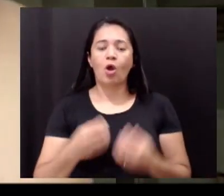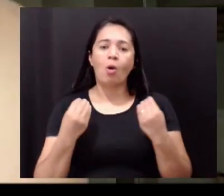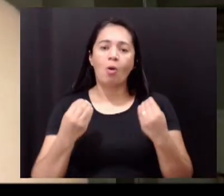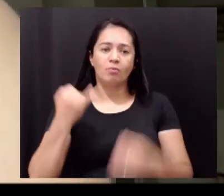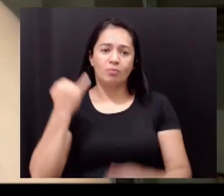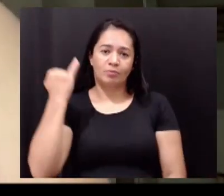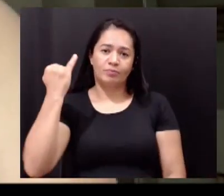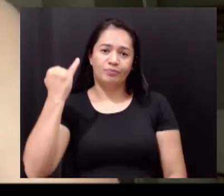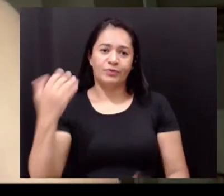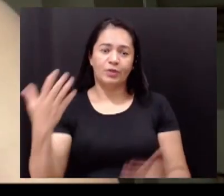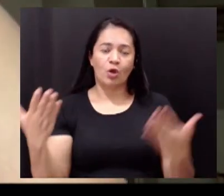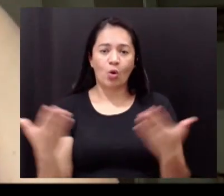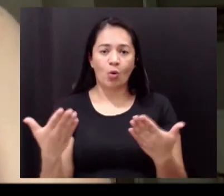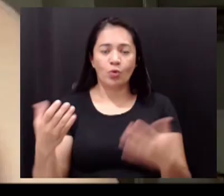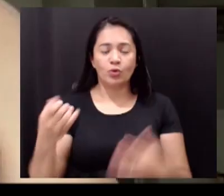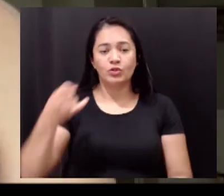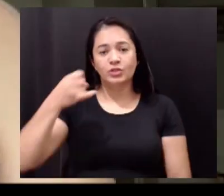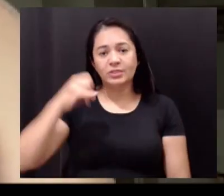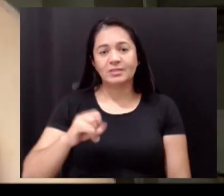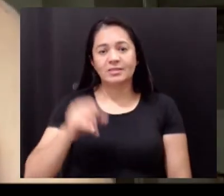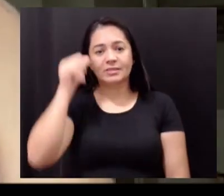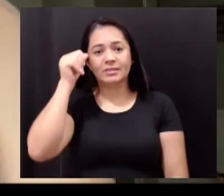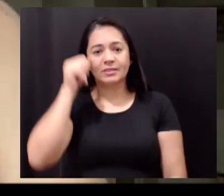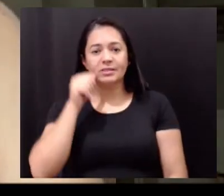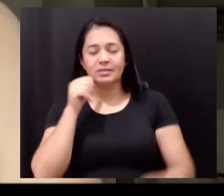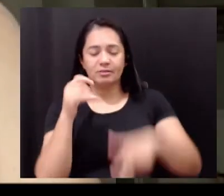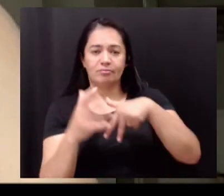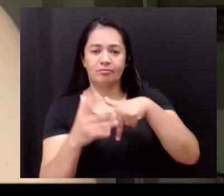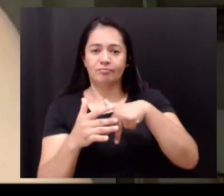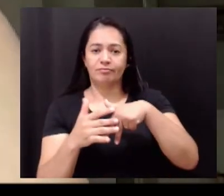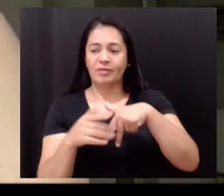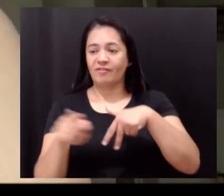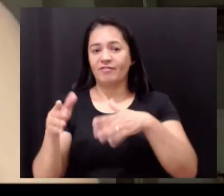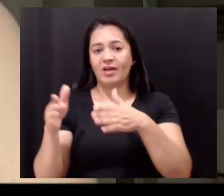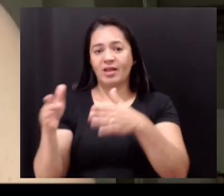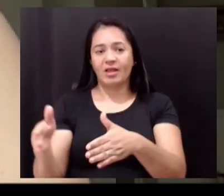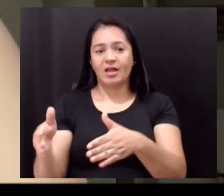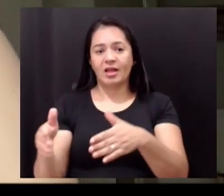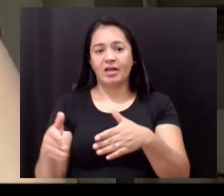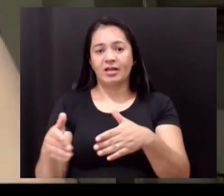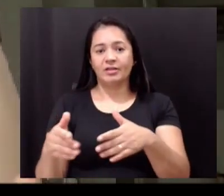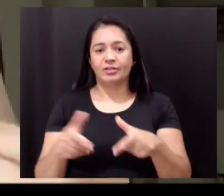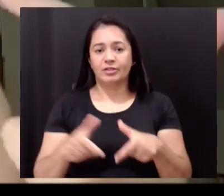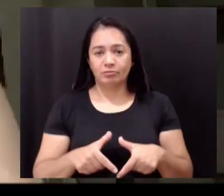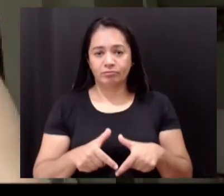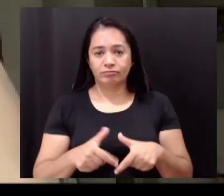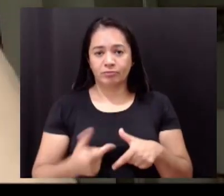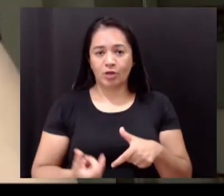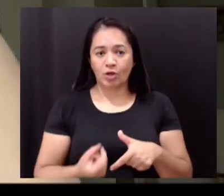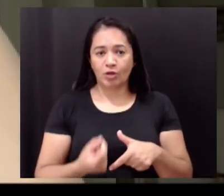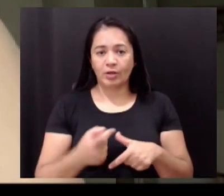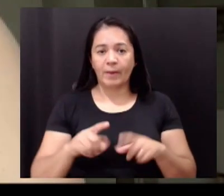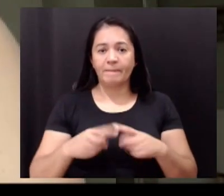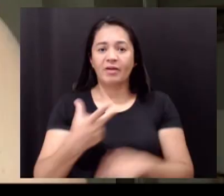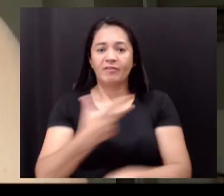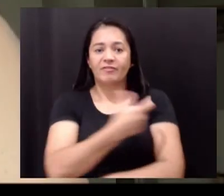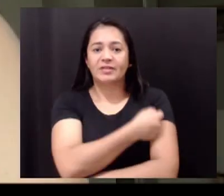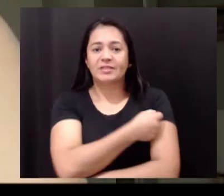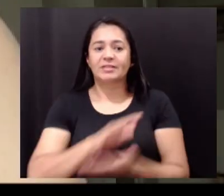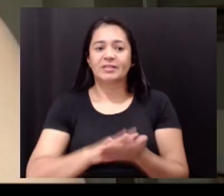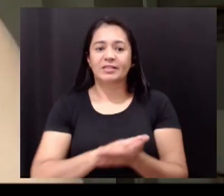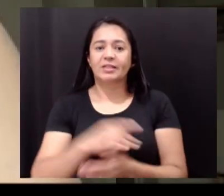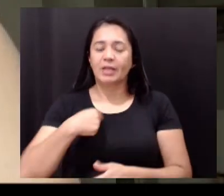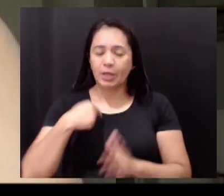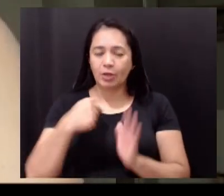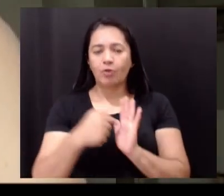uma paciente, por exemplo, aparece para mim no consultório com câncer de colo de útero e não fez a vacina, eu tendo a indicar a vacinação,